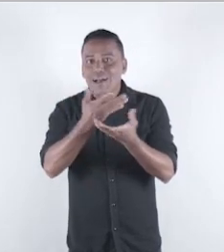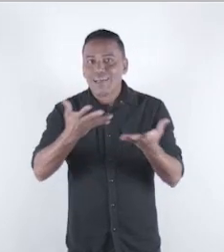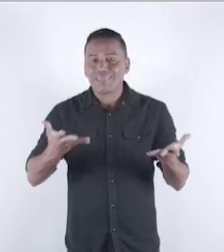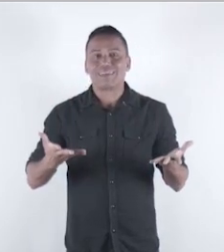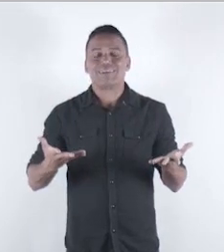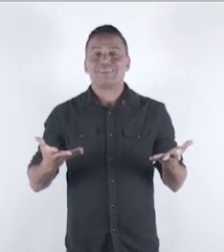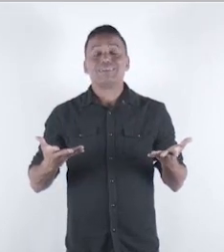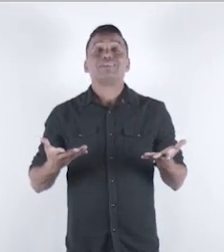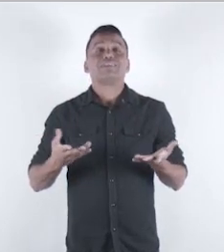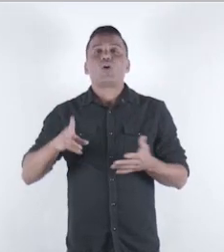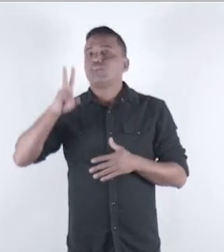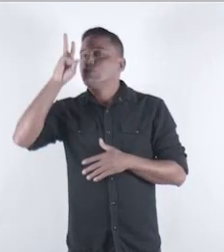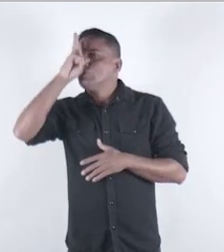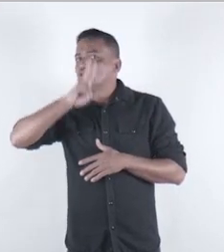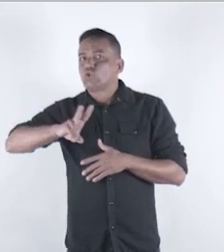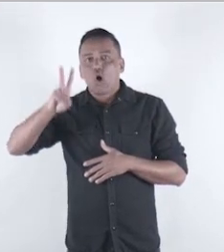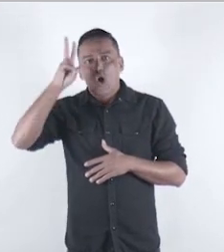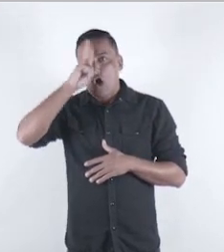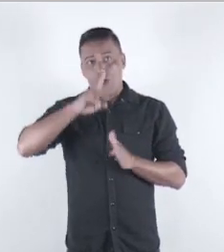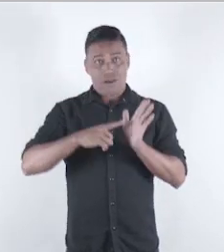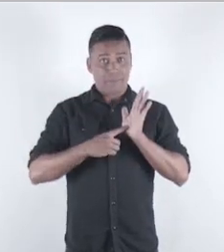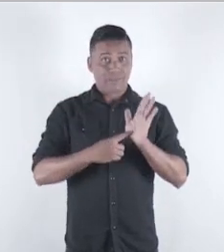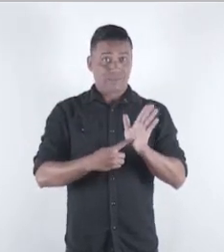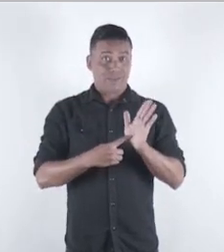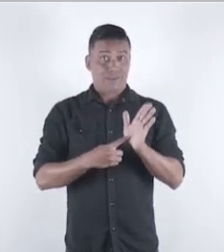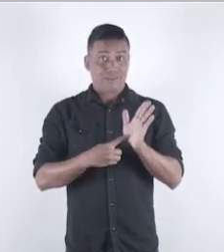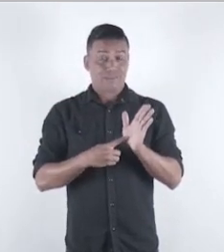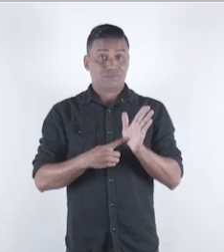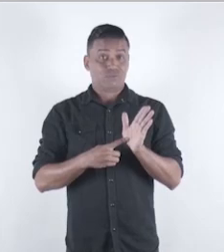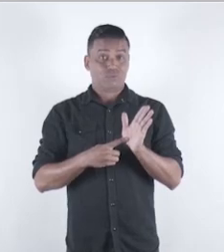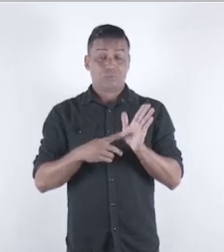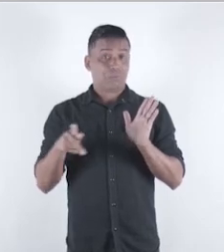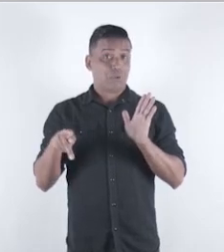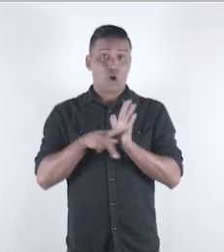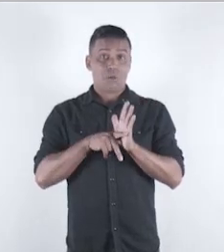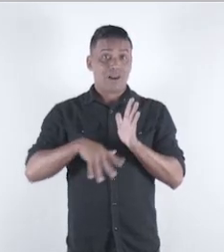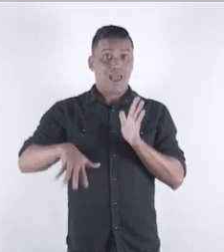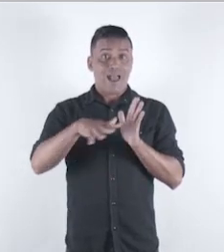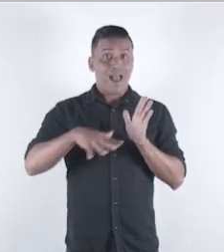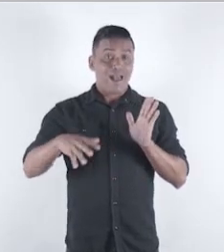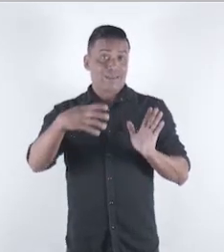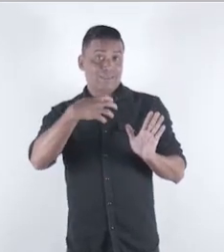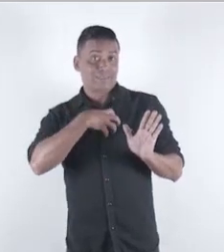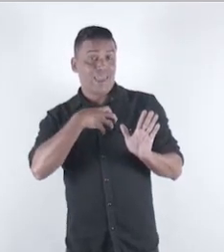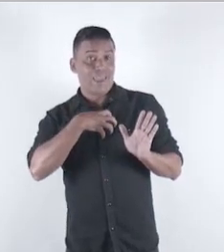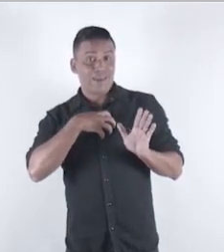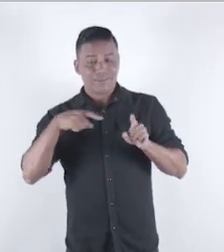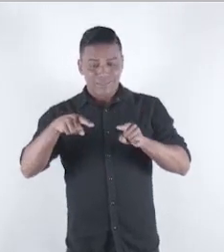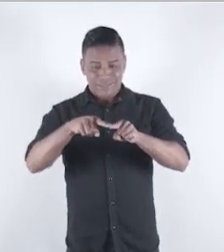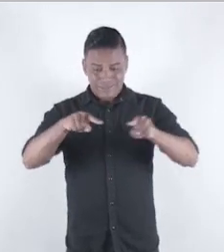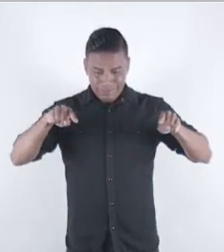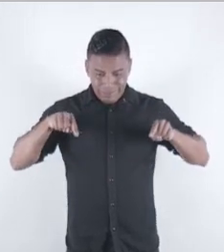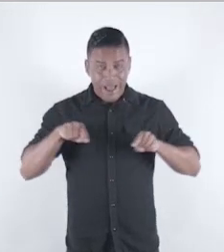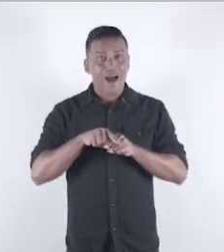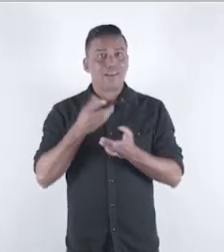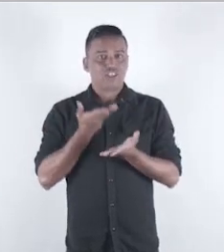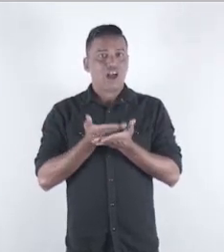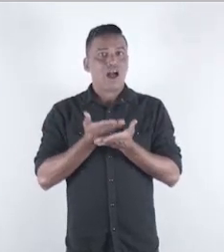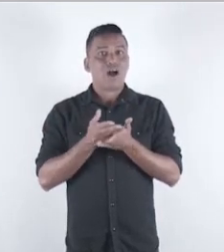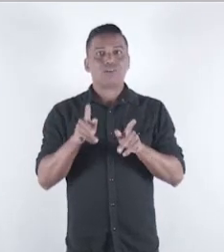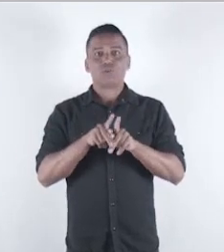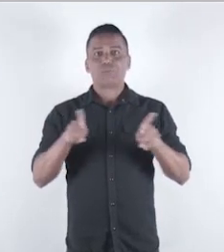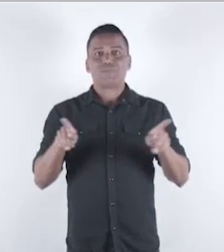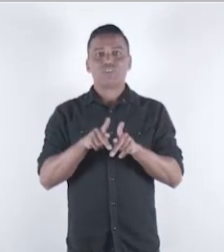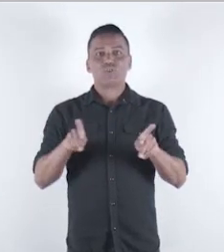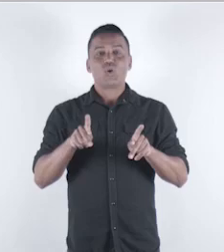eu trago essas histórias e apresento elas nos meus trabalhos científicos e também na sala de aula, através do meu trabalho como